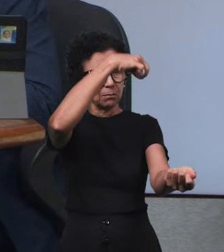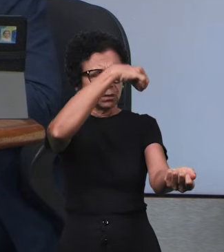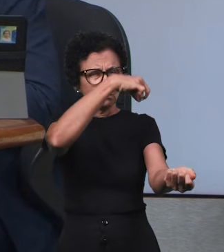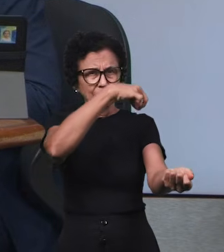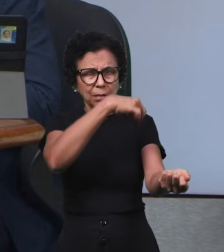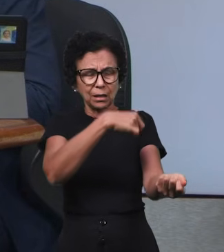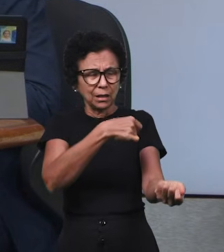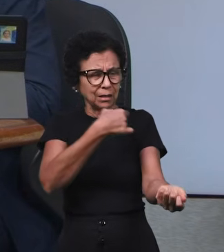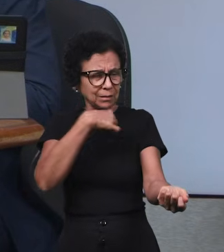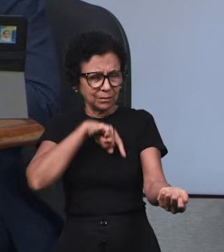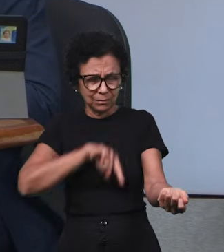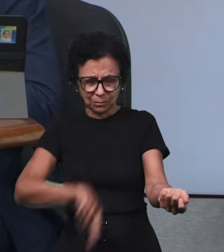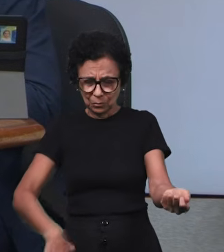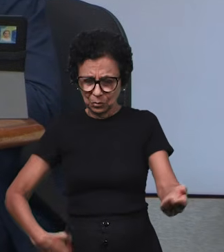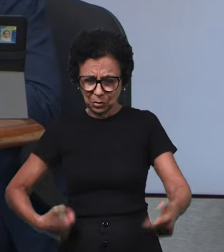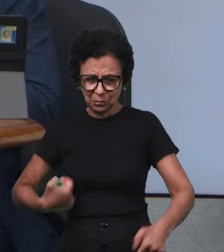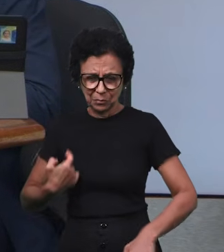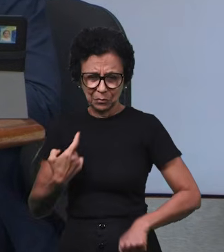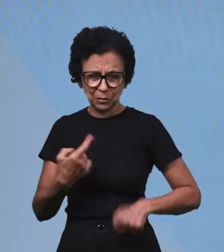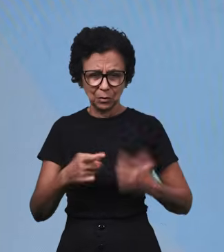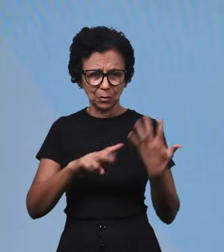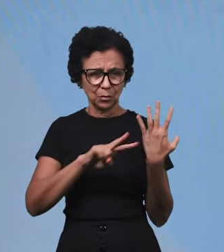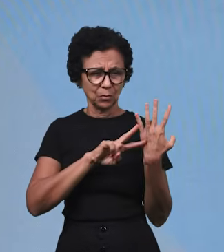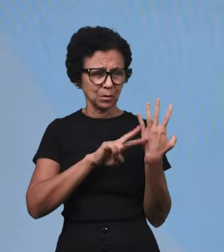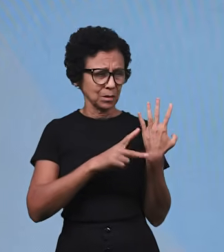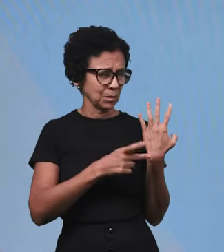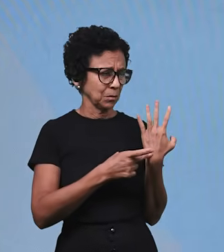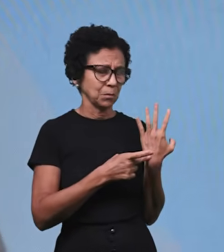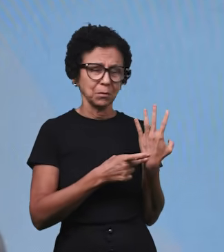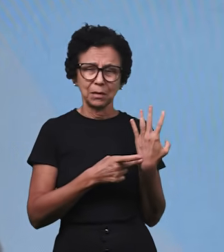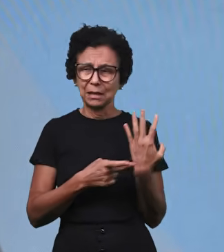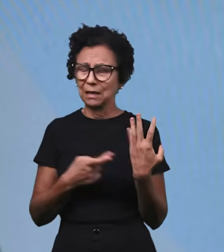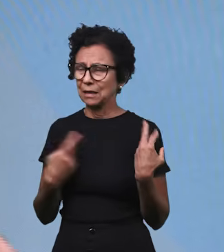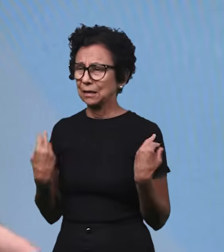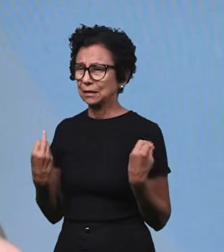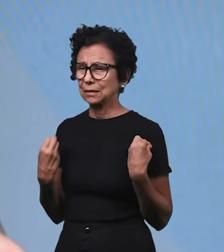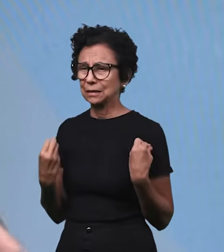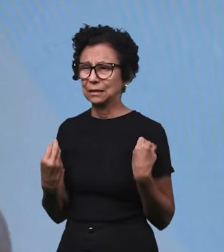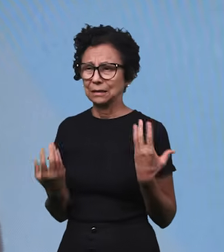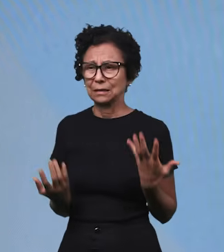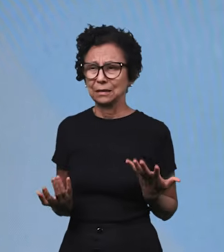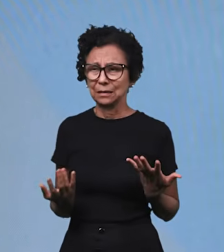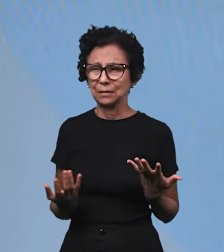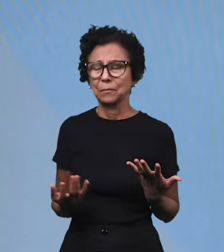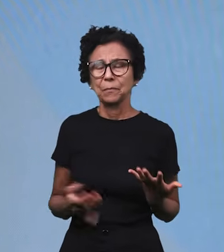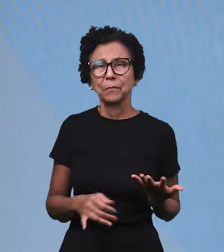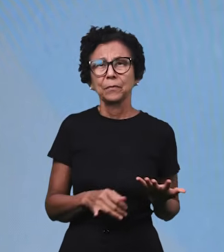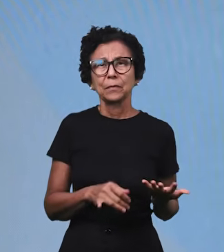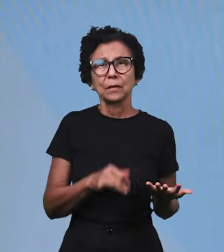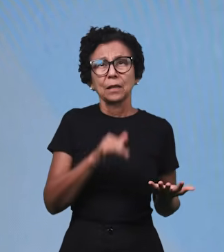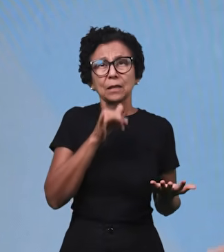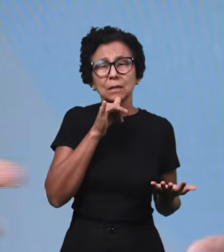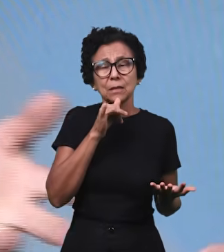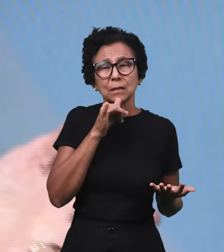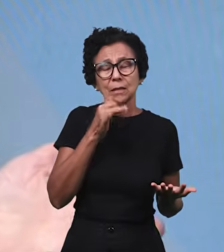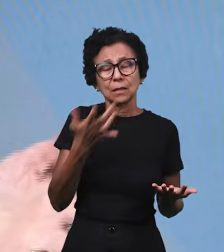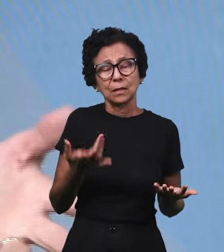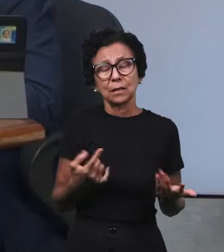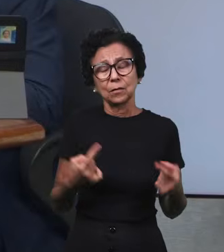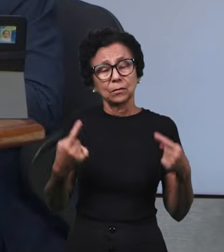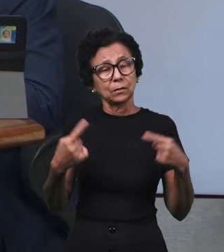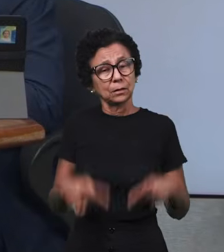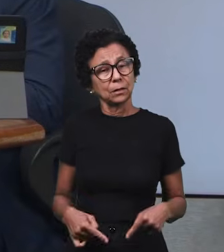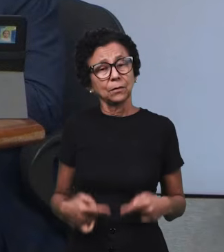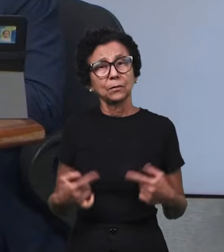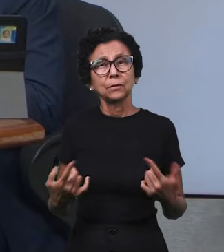conta das consequências relacionadas a como vai ser feito isso. Por exemplo, É um desafio. É